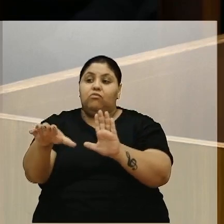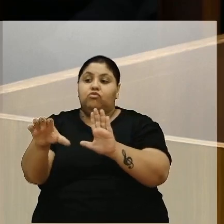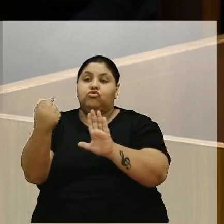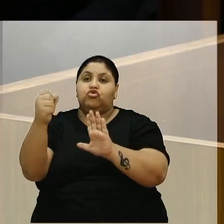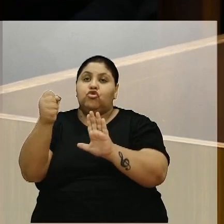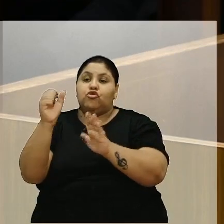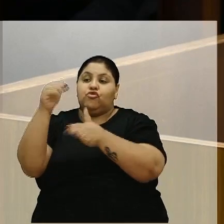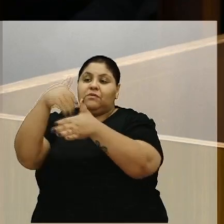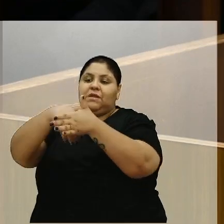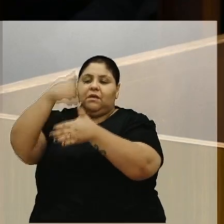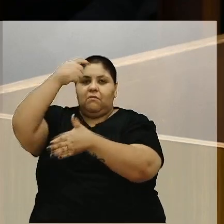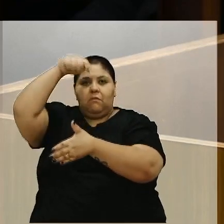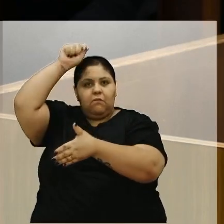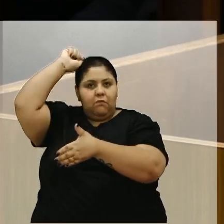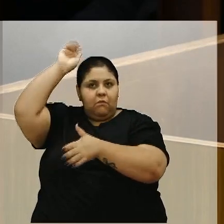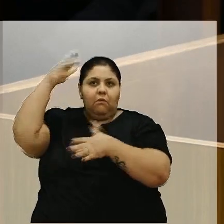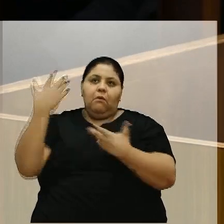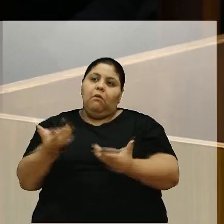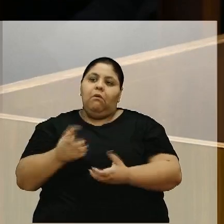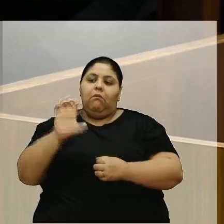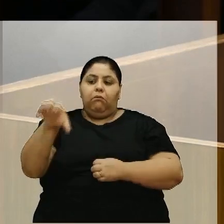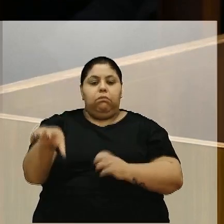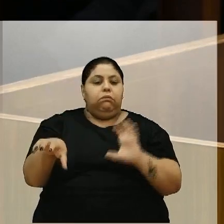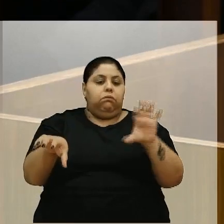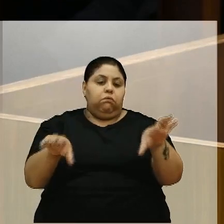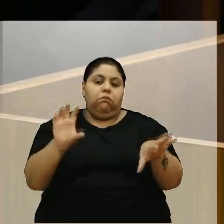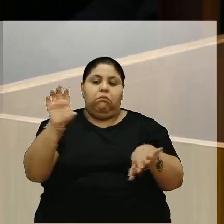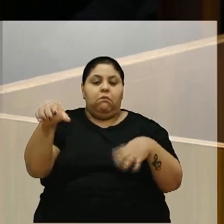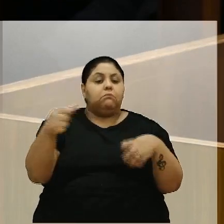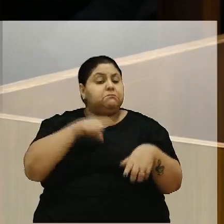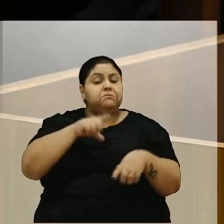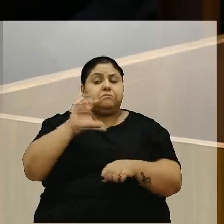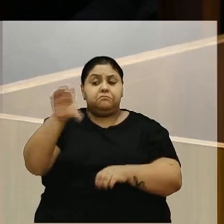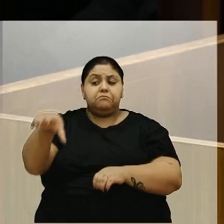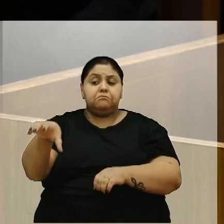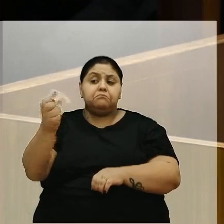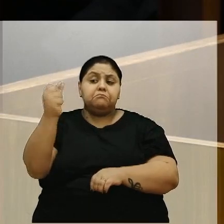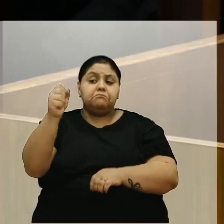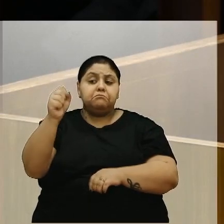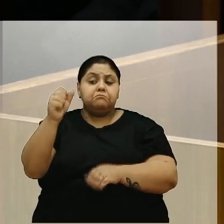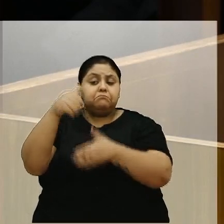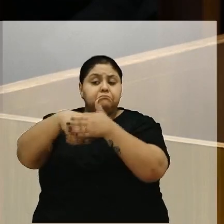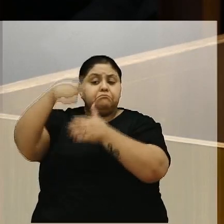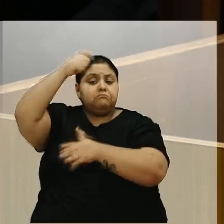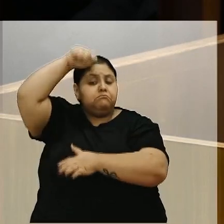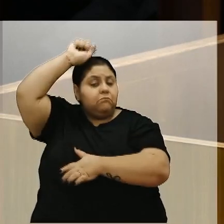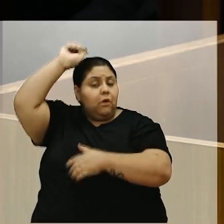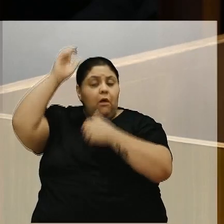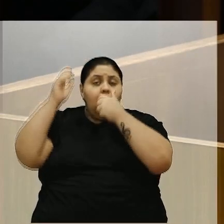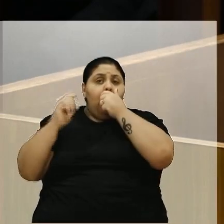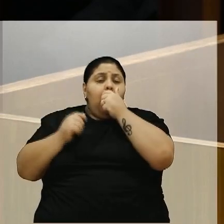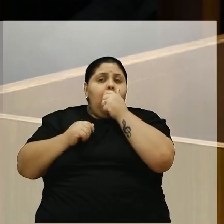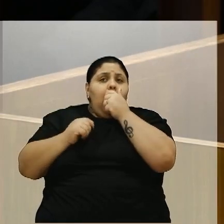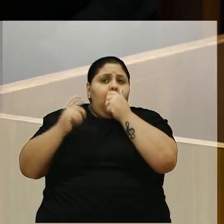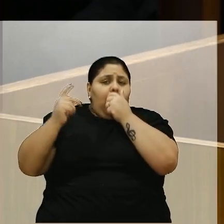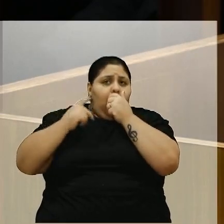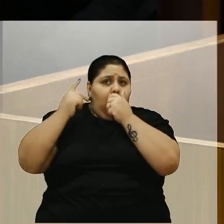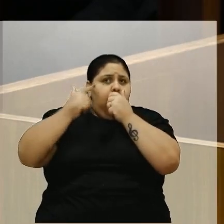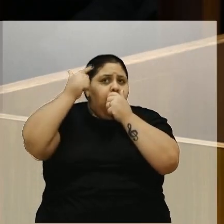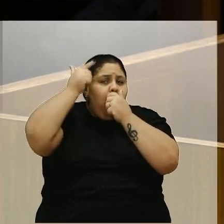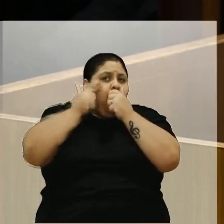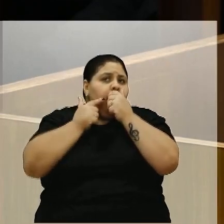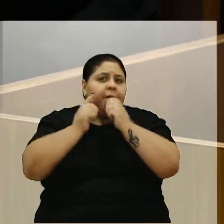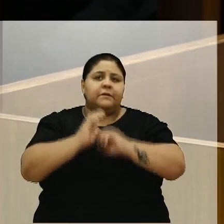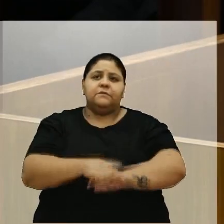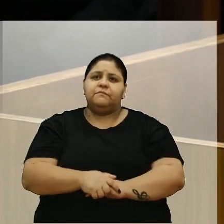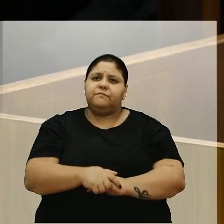Eu disse, bom, já que um quer lá, outro quer lá, nós temos o Campus 8, que já estava em fase de... O senhor vereador Lucas, que trabalhou na UCCS,